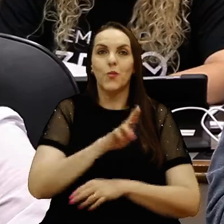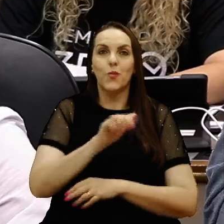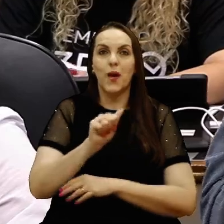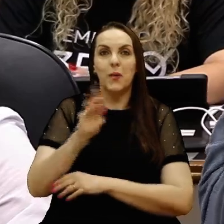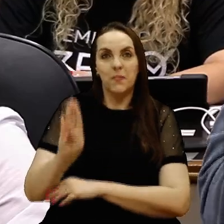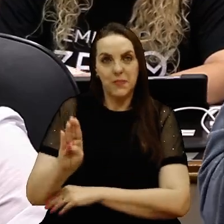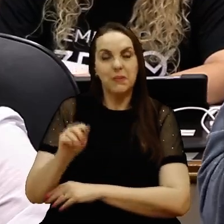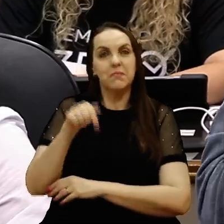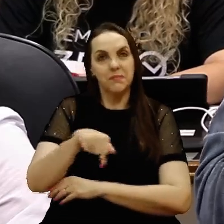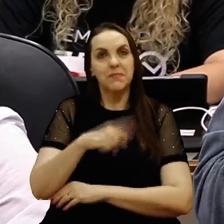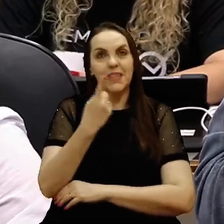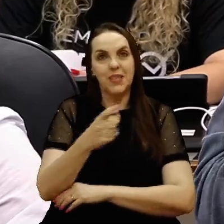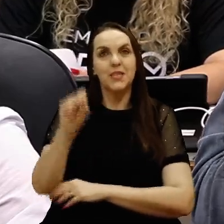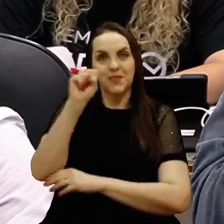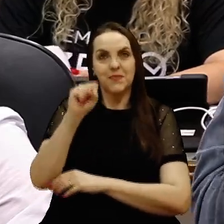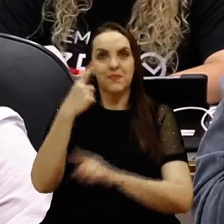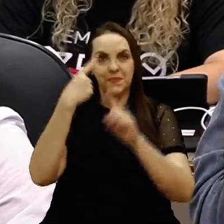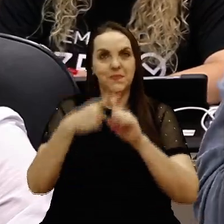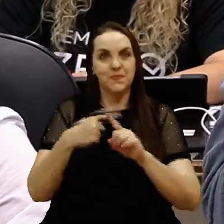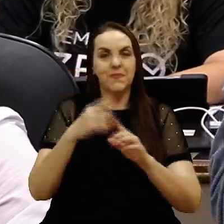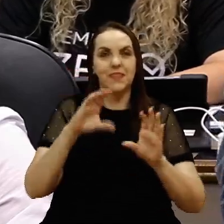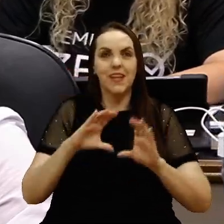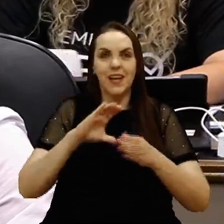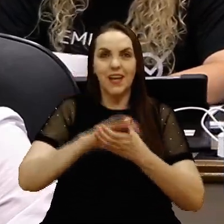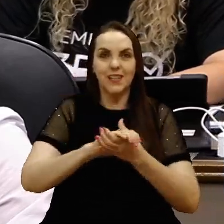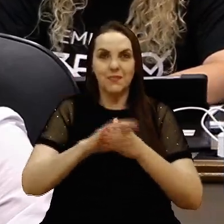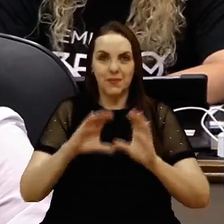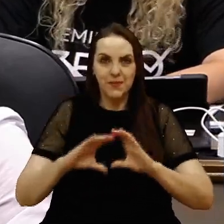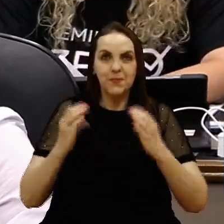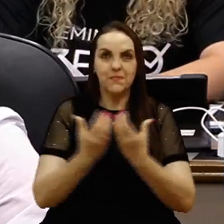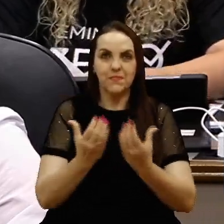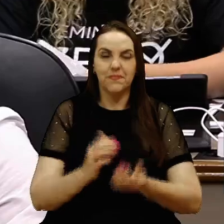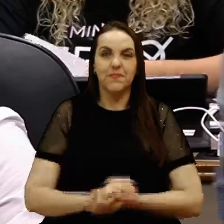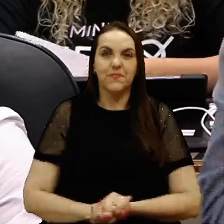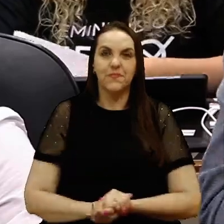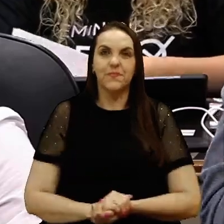sua 18ª edição do casamento comunitário. Né, também